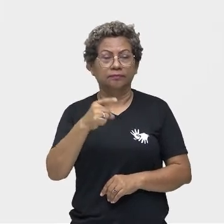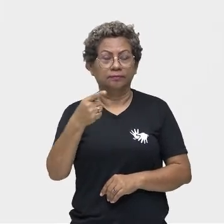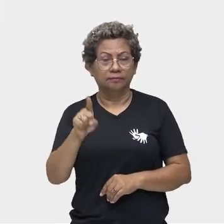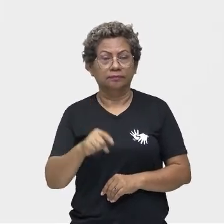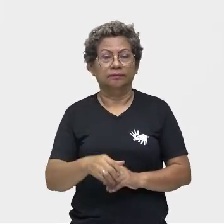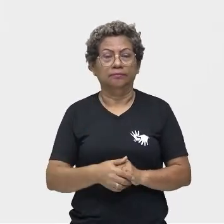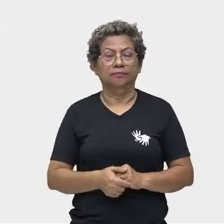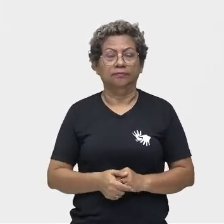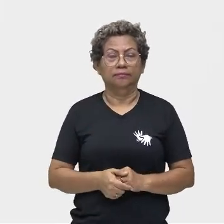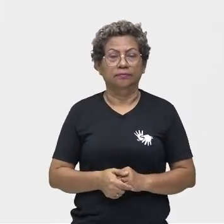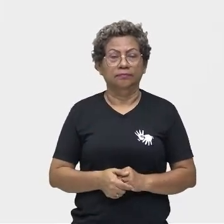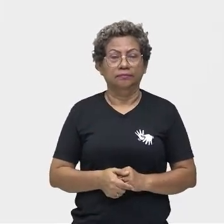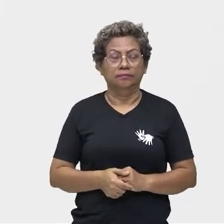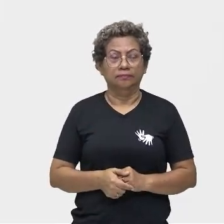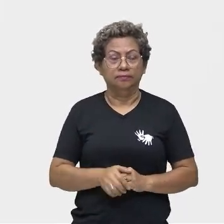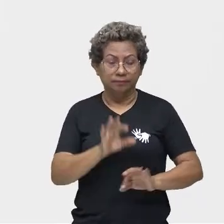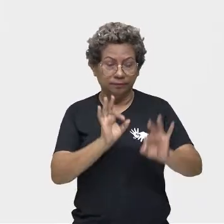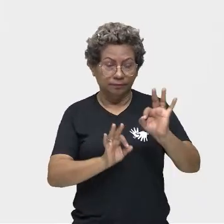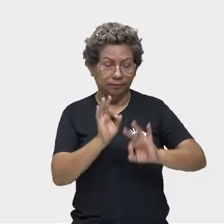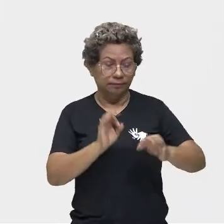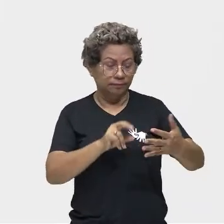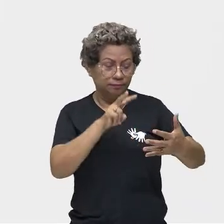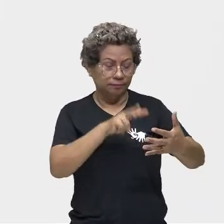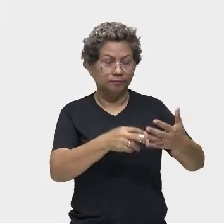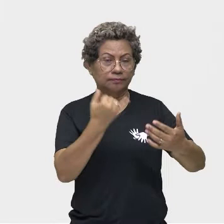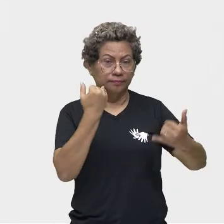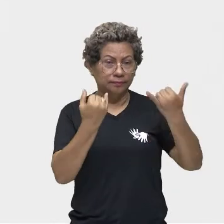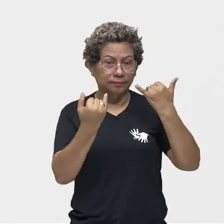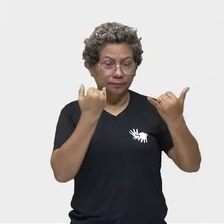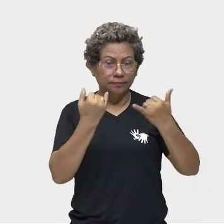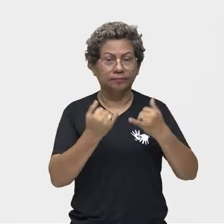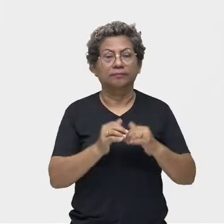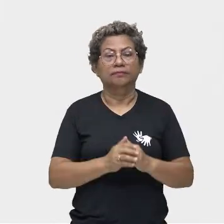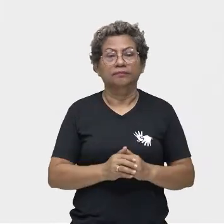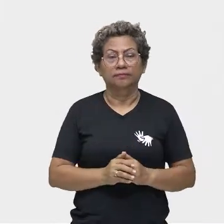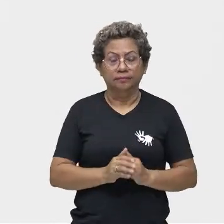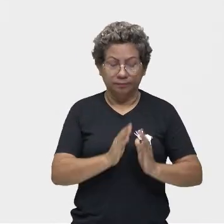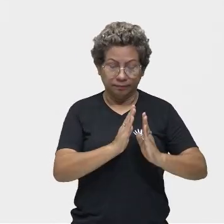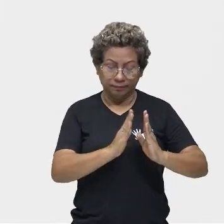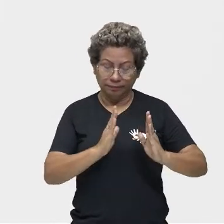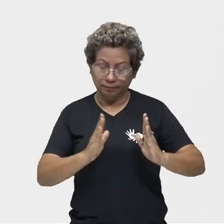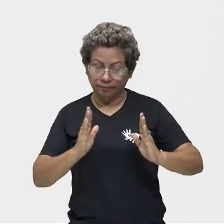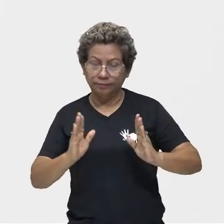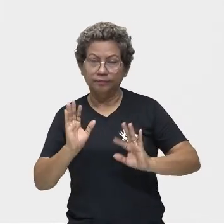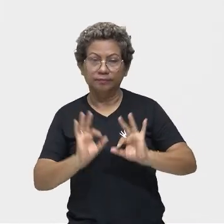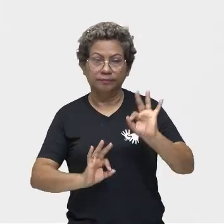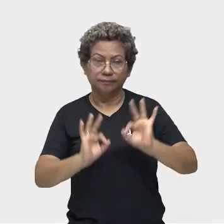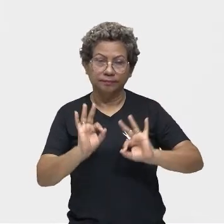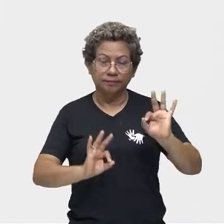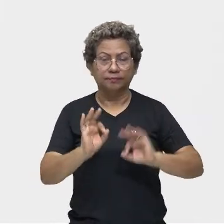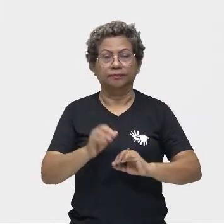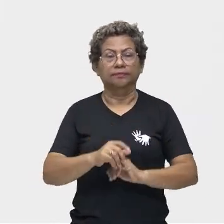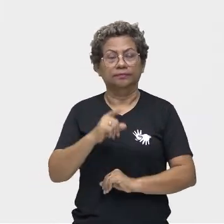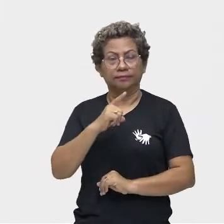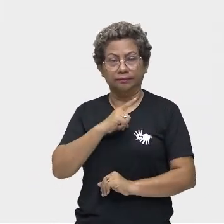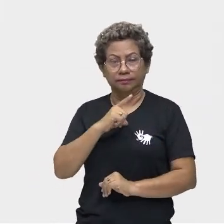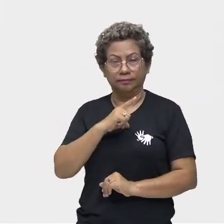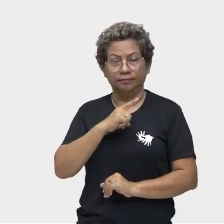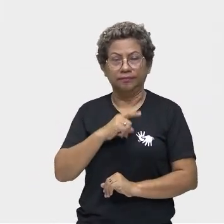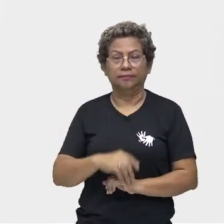utilizada na resolução dessa questão. Então, o que diz aquela relação lá? Diz que C ao